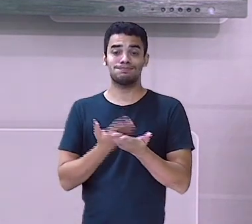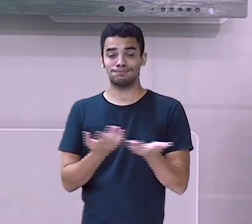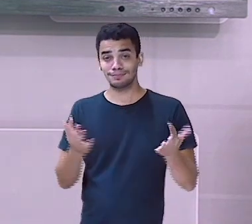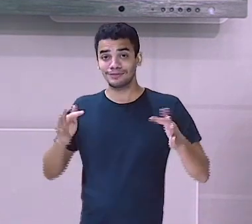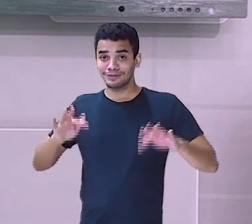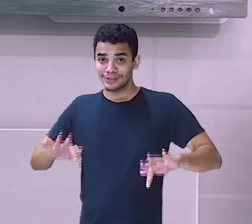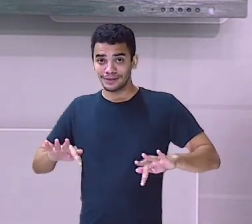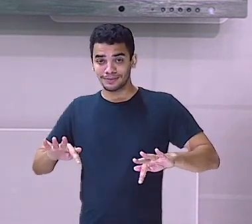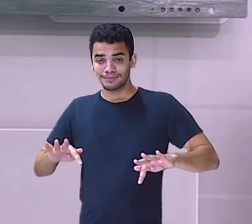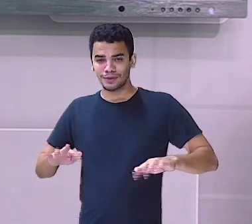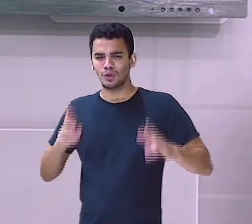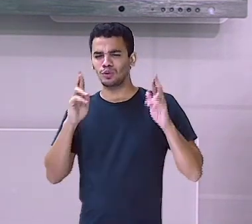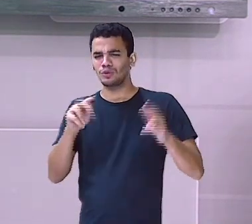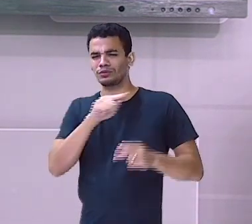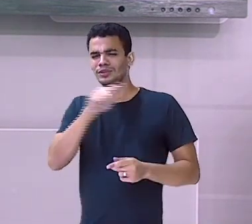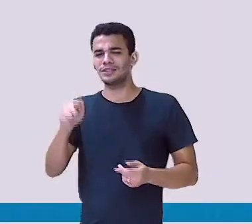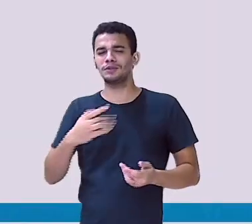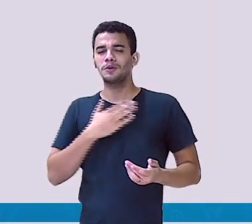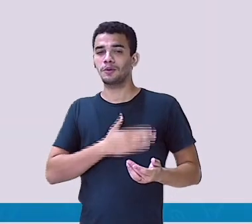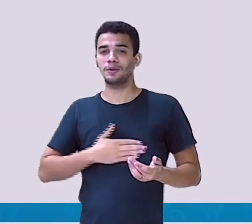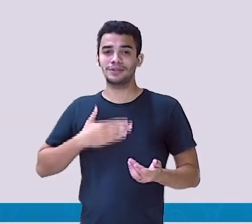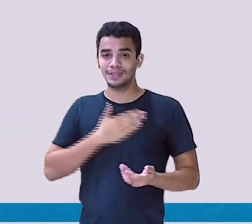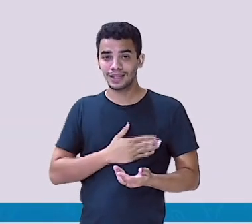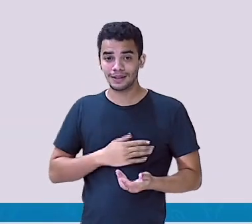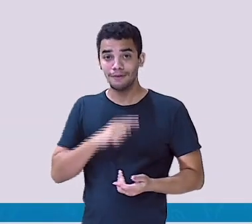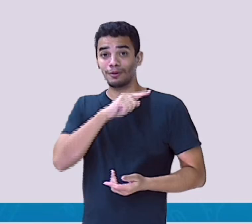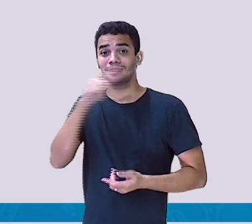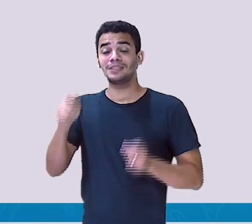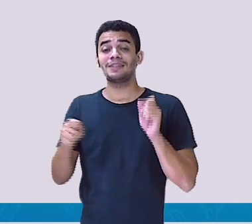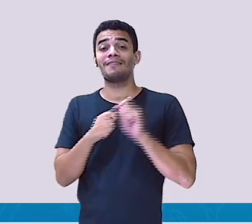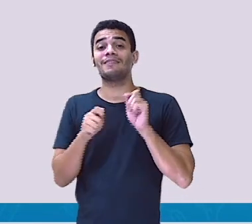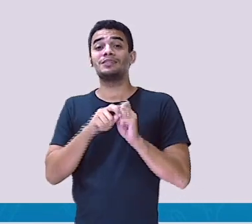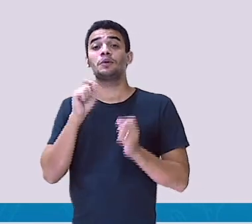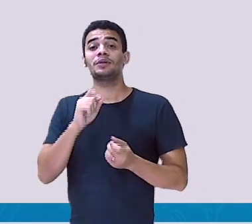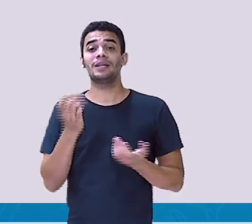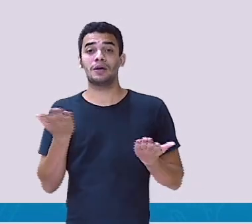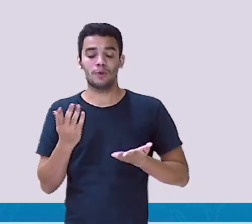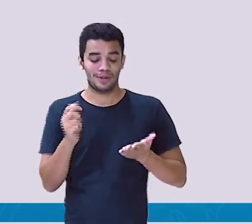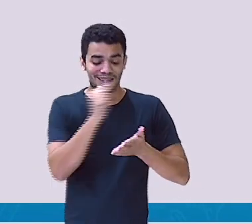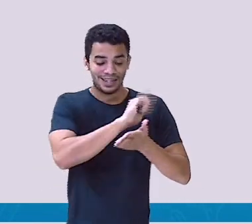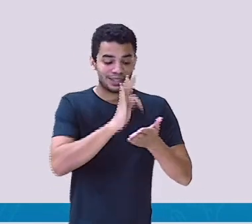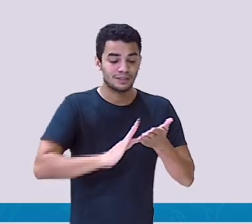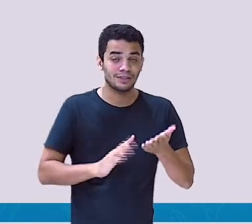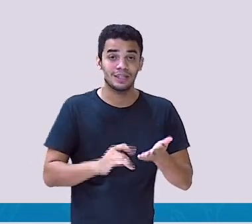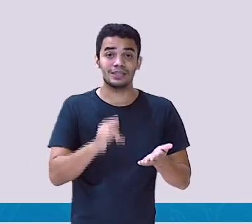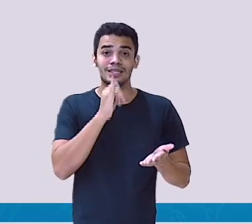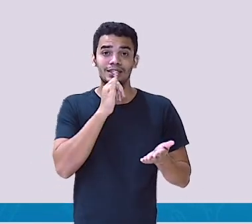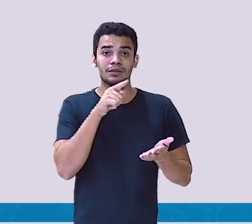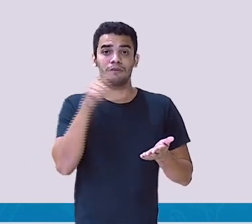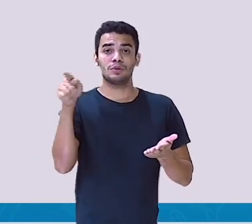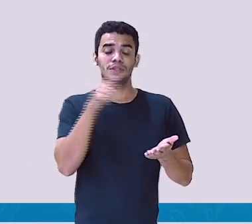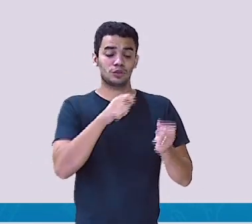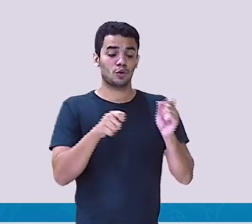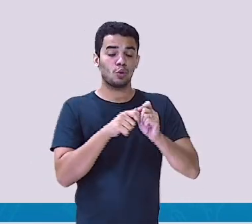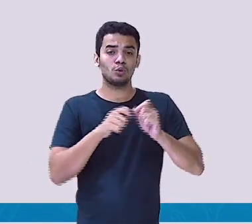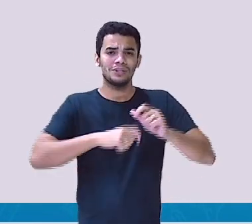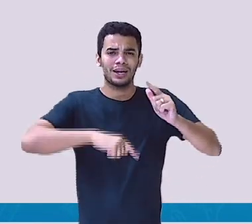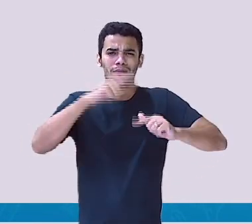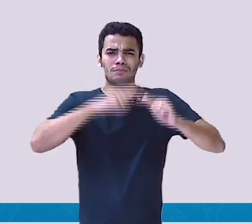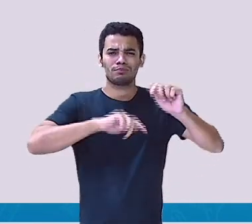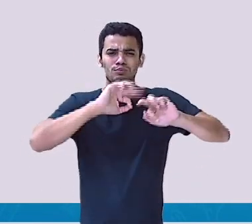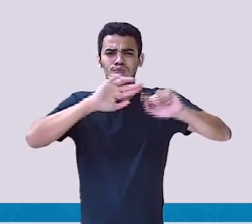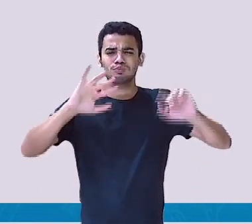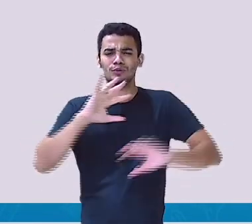atividade. Em seu caderno, escreva quais tipos de recursos naturais você utiliza. Então, pense no seu